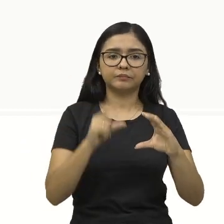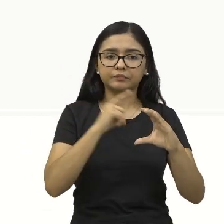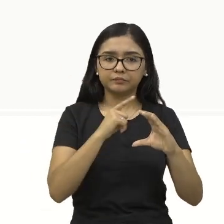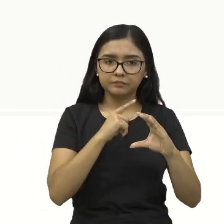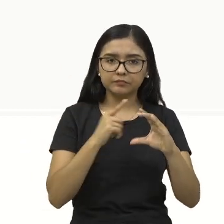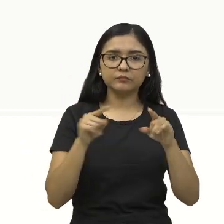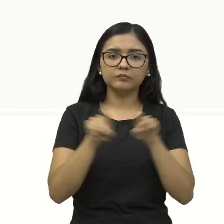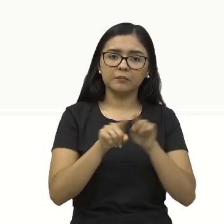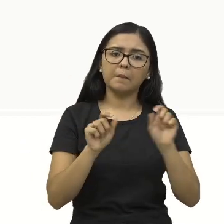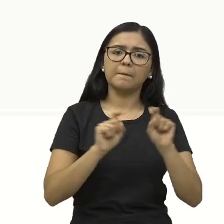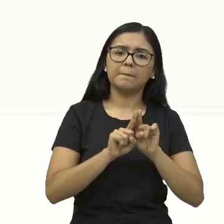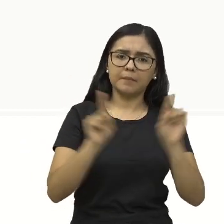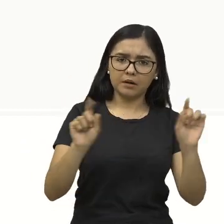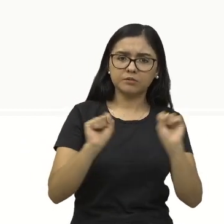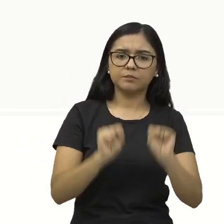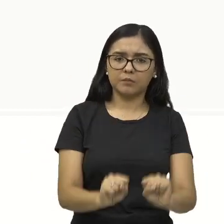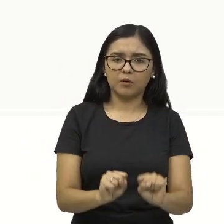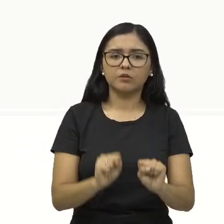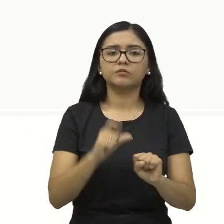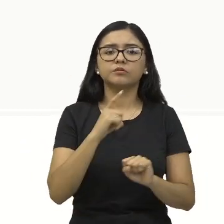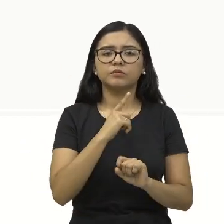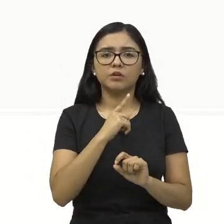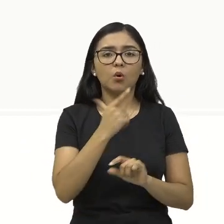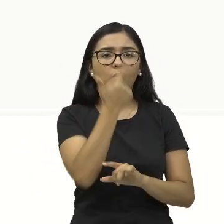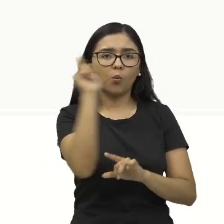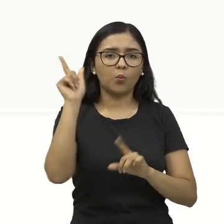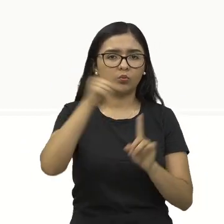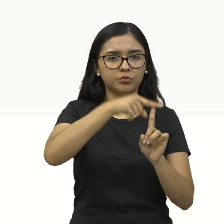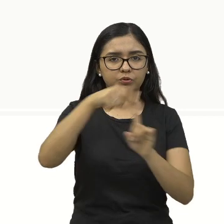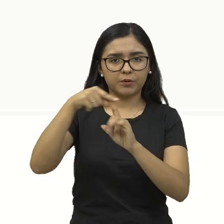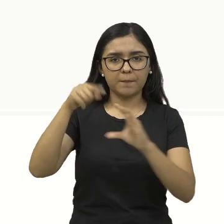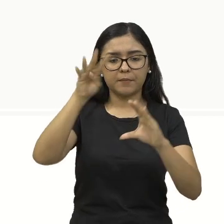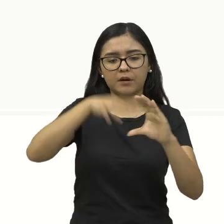coincidentemente, tá? Mas poderia ser um outro tipo de matriz.